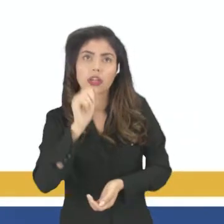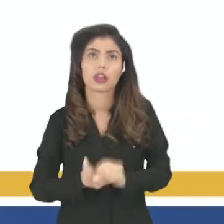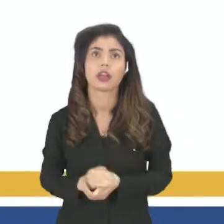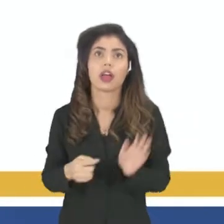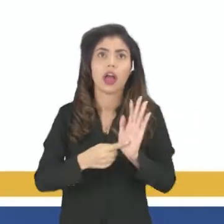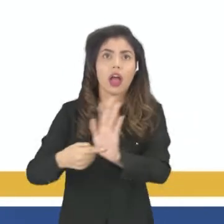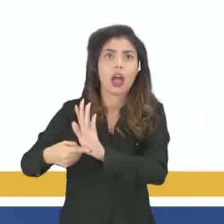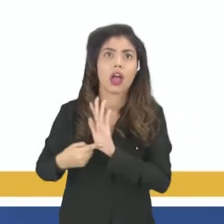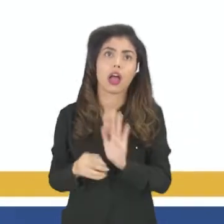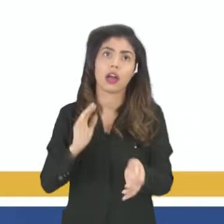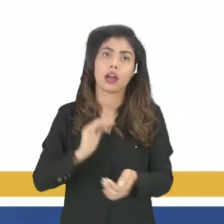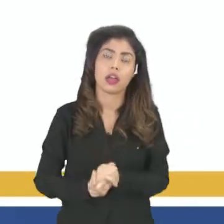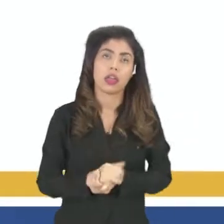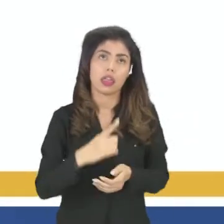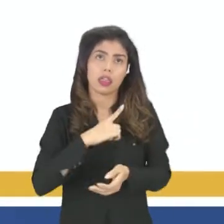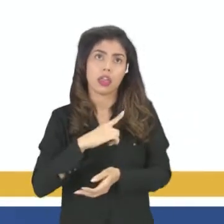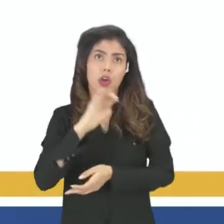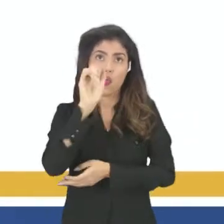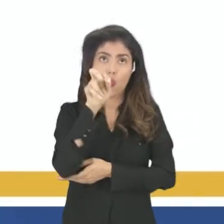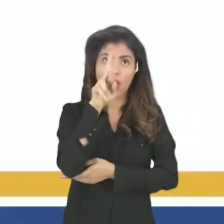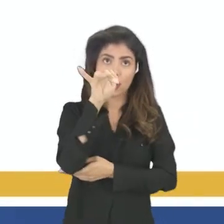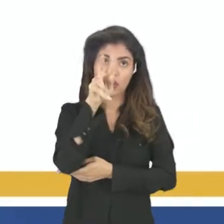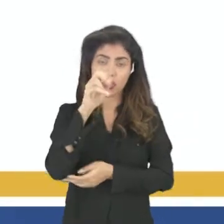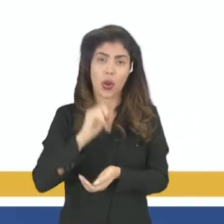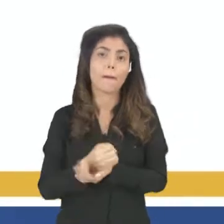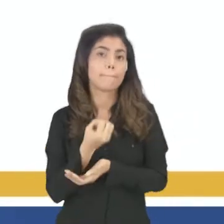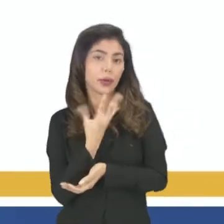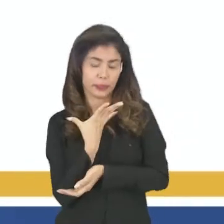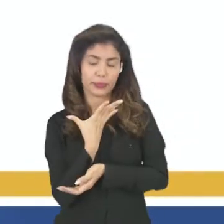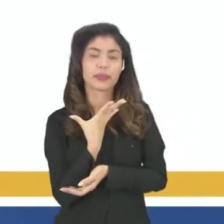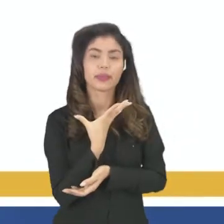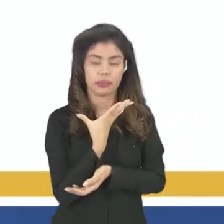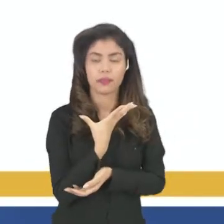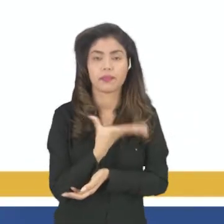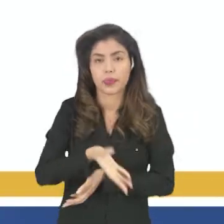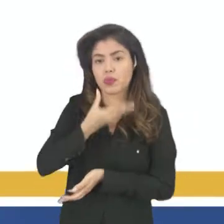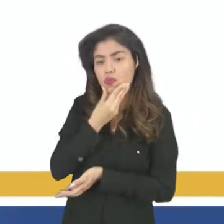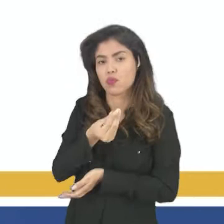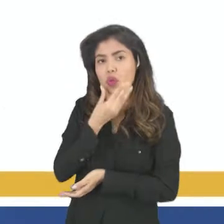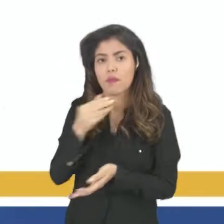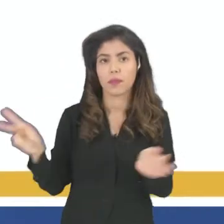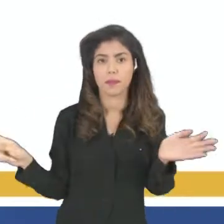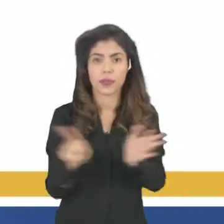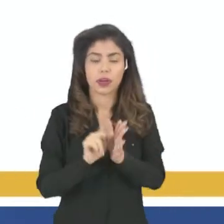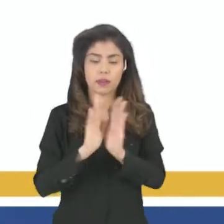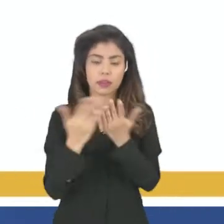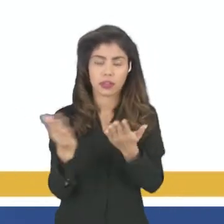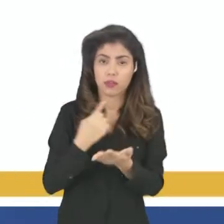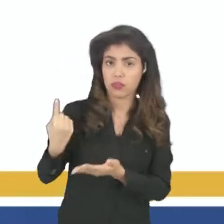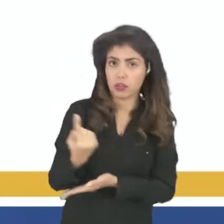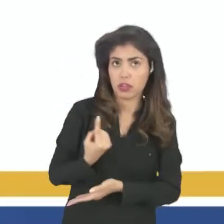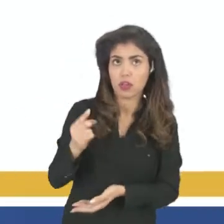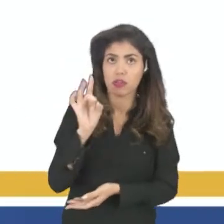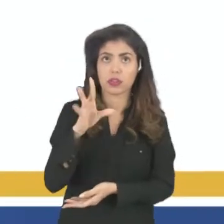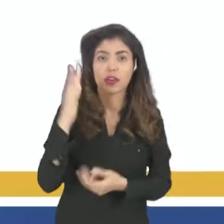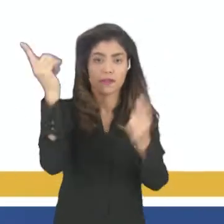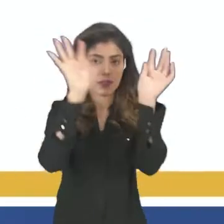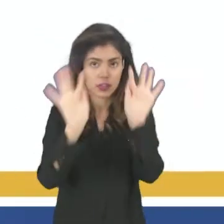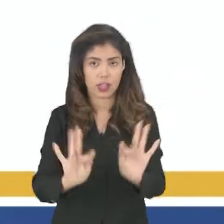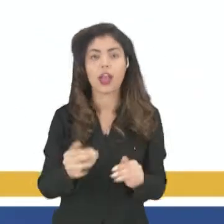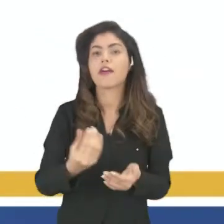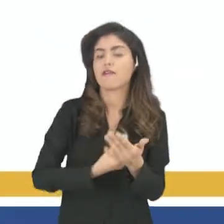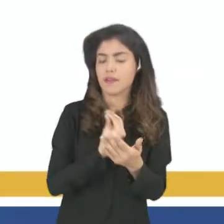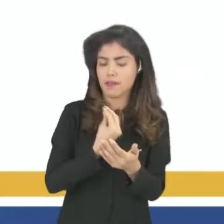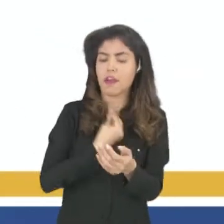gente, o Guarani do José de Alencar, tá? O Bom Selvagem, como ficou conhecido o homem primordial de Rousseau, era livre, solitário e feliz, vivia pelas